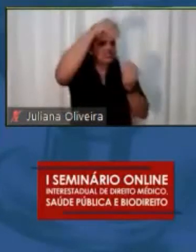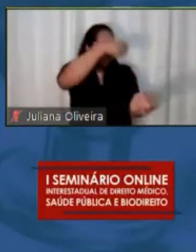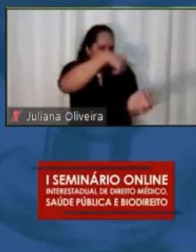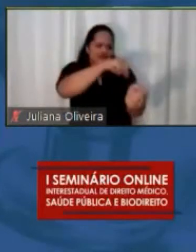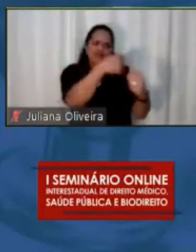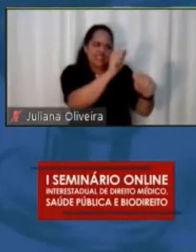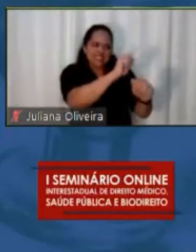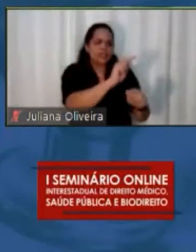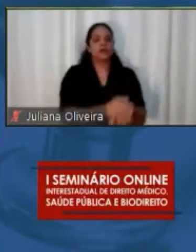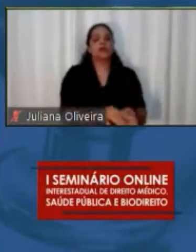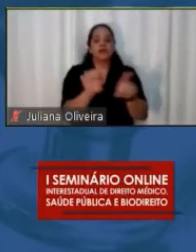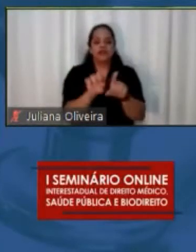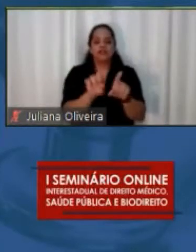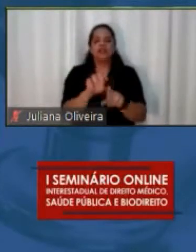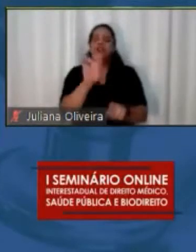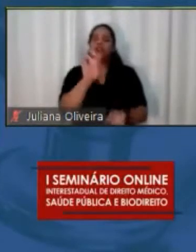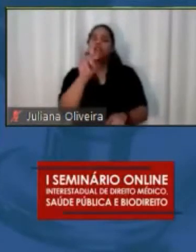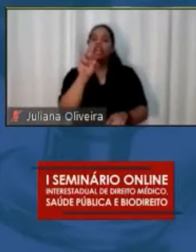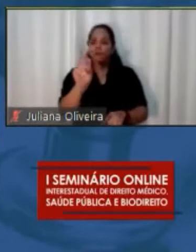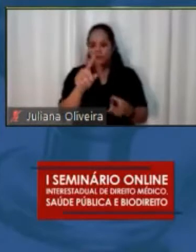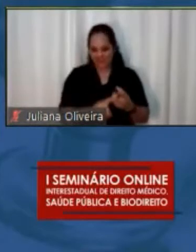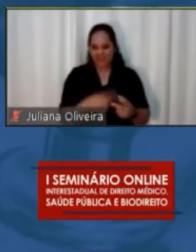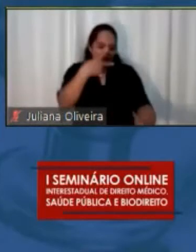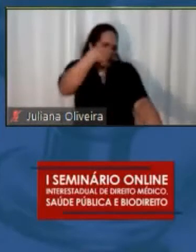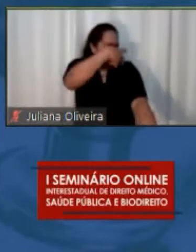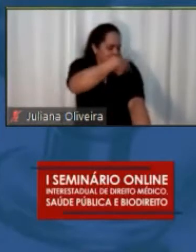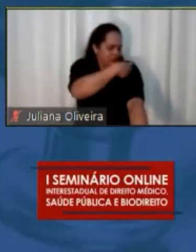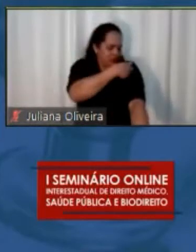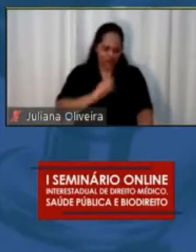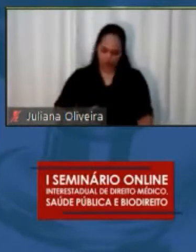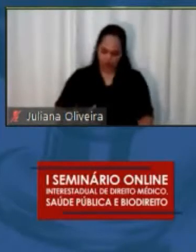Maximizar a tolerância à anemia, minimizando o consumo de